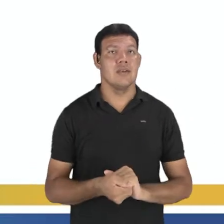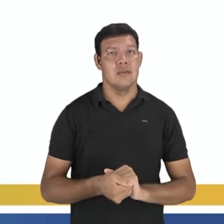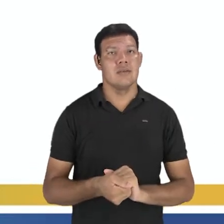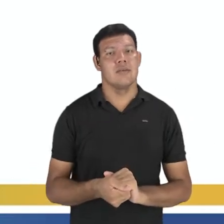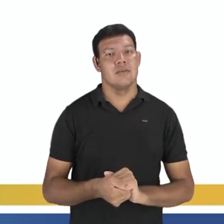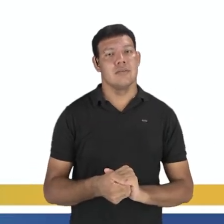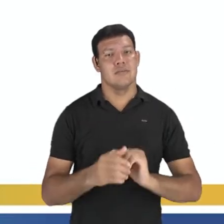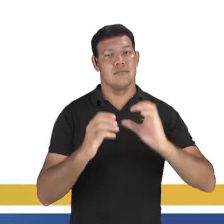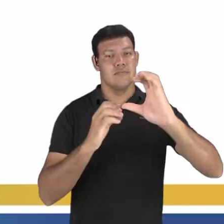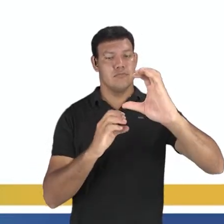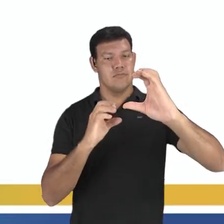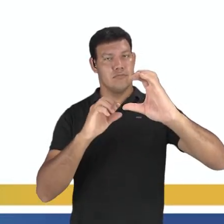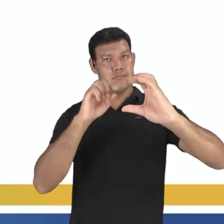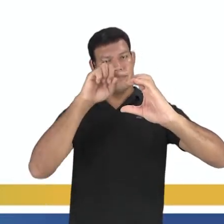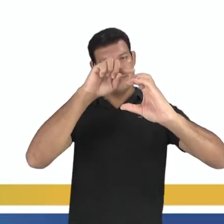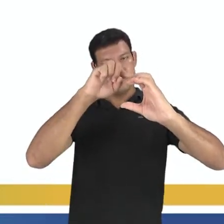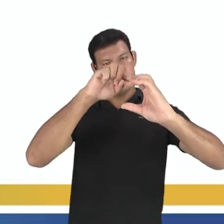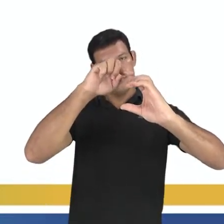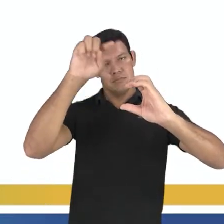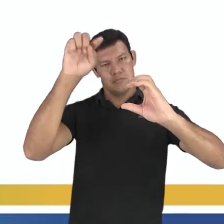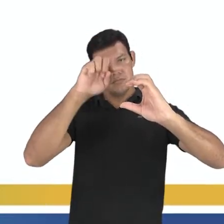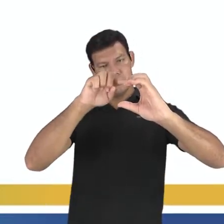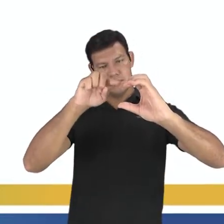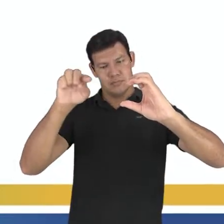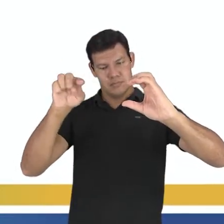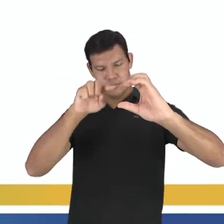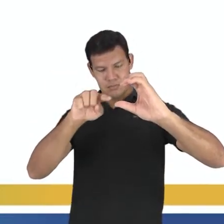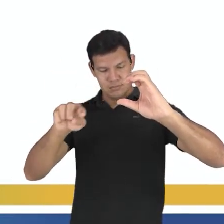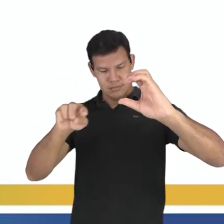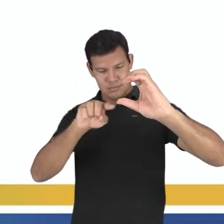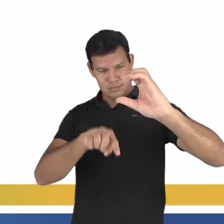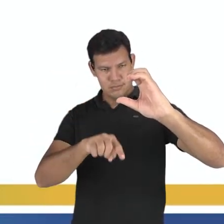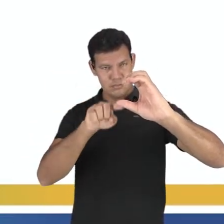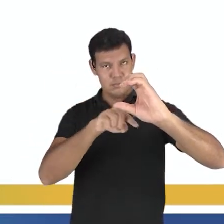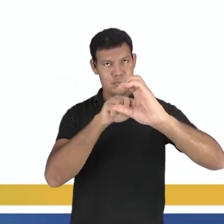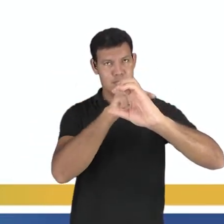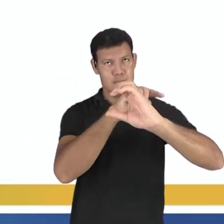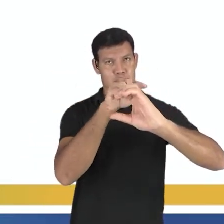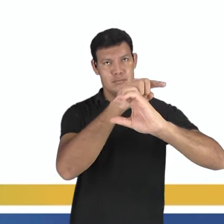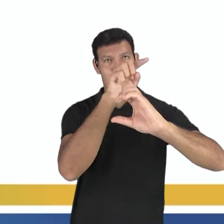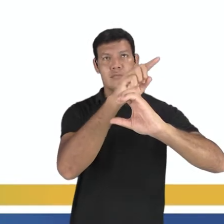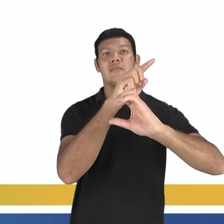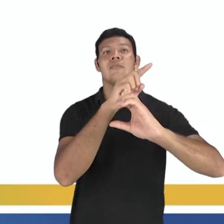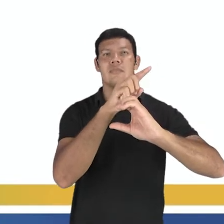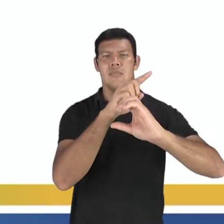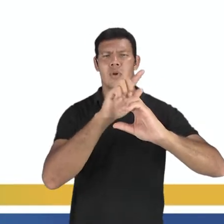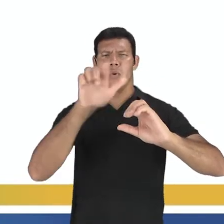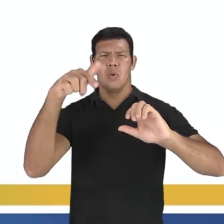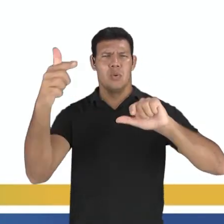que ao redor nós temos o quê? Outras ideias que complementam a